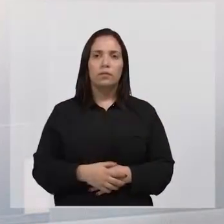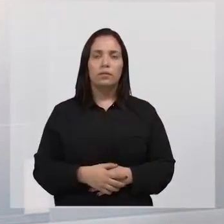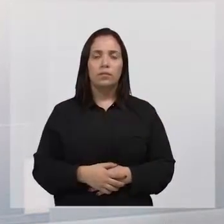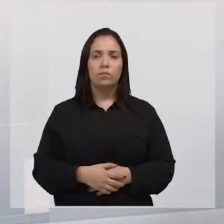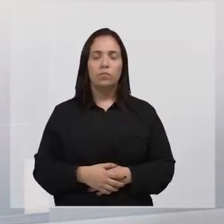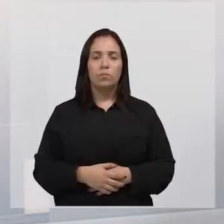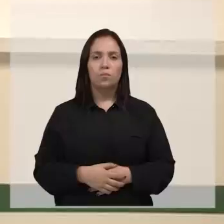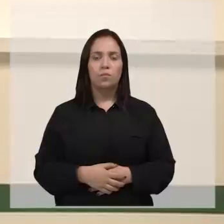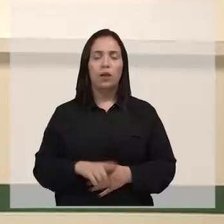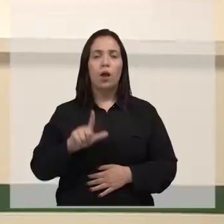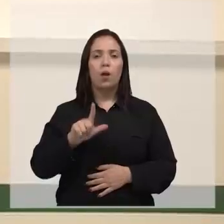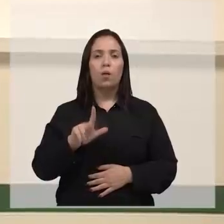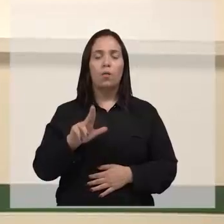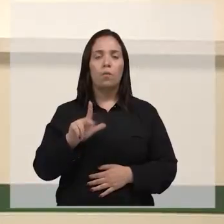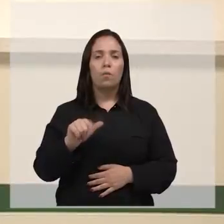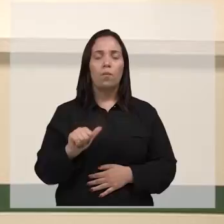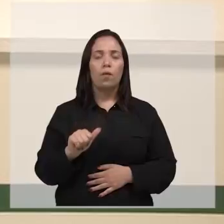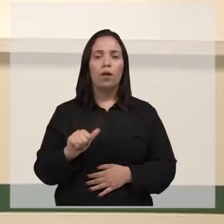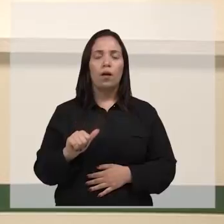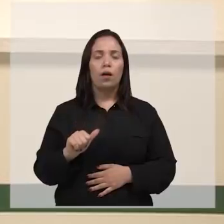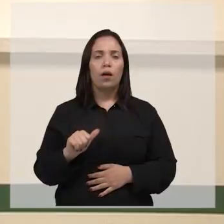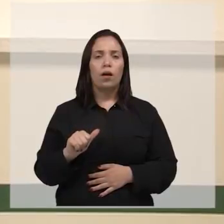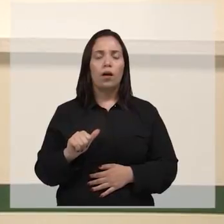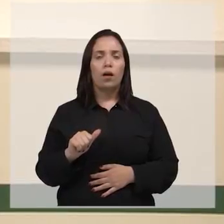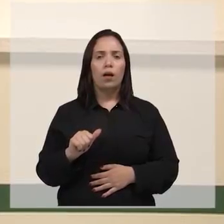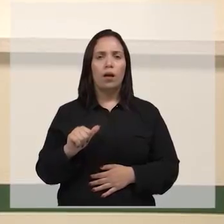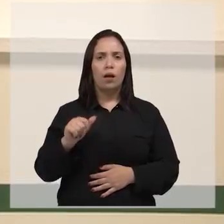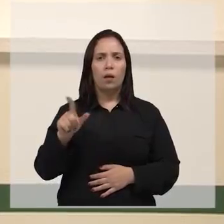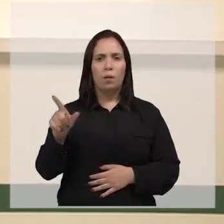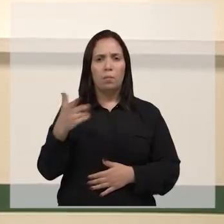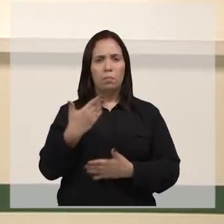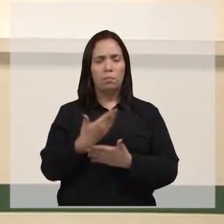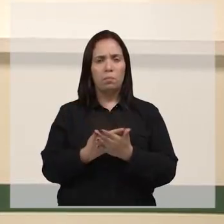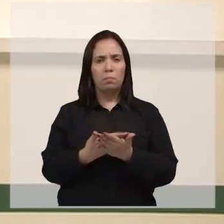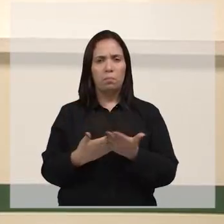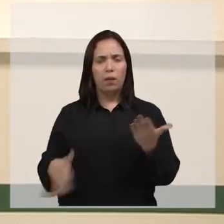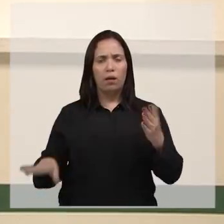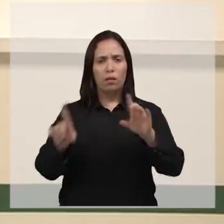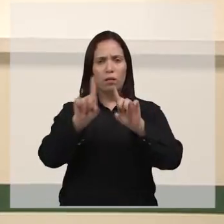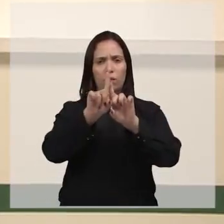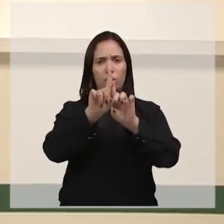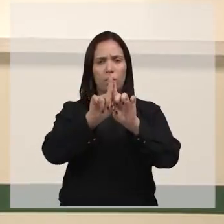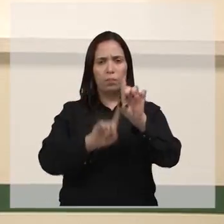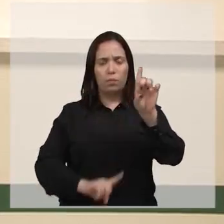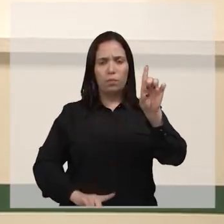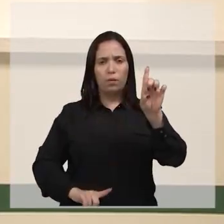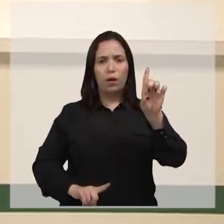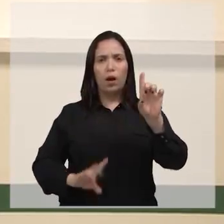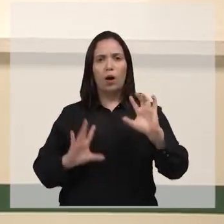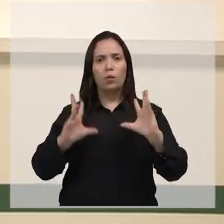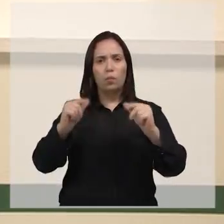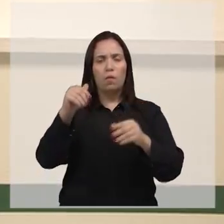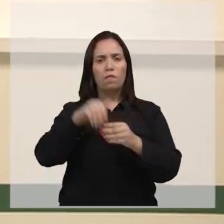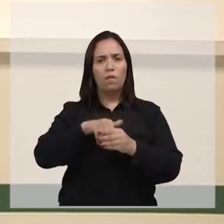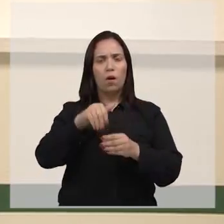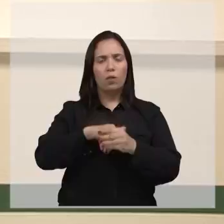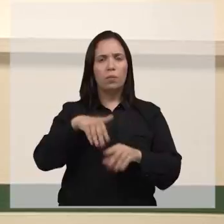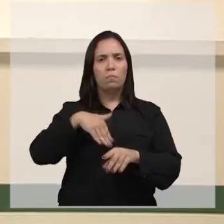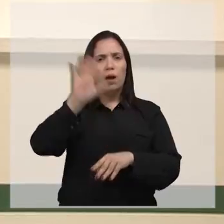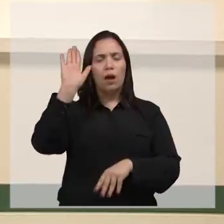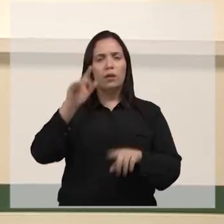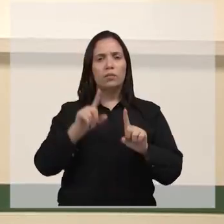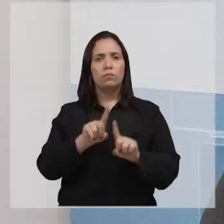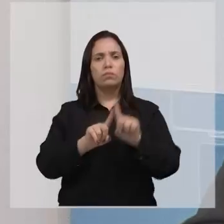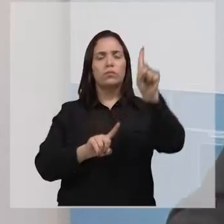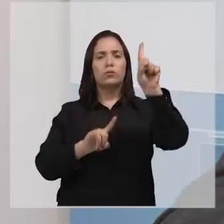imediatamente, como é que o Lula cai e os votos vão para o Joaquim Barbosa nessa pesquisa? Me ensine, me explique isso aí. Porque o natural